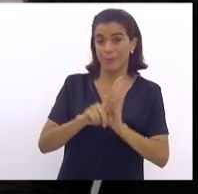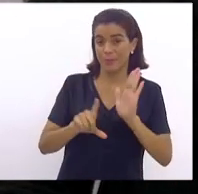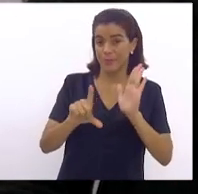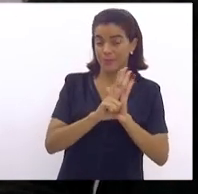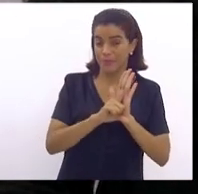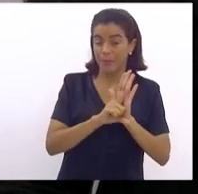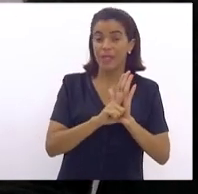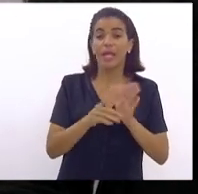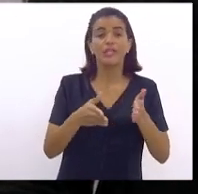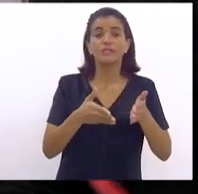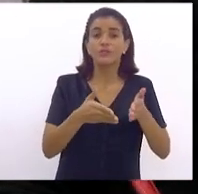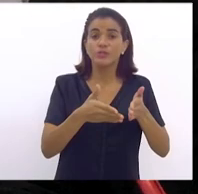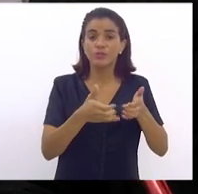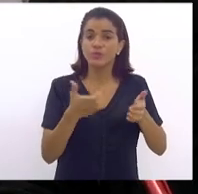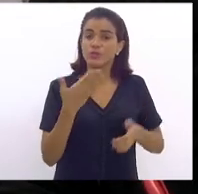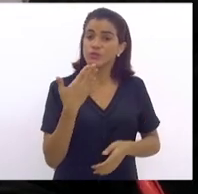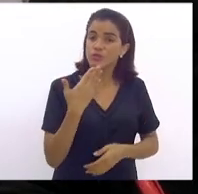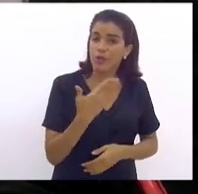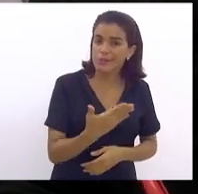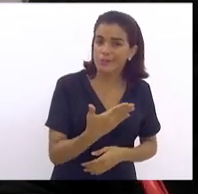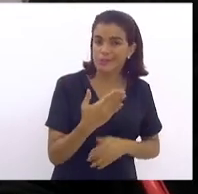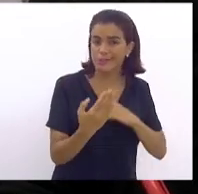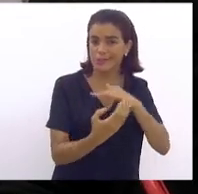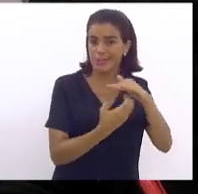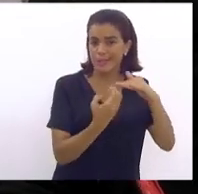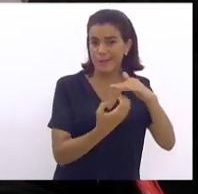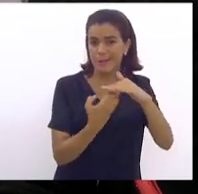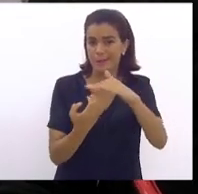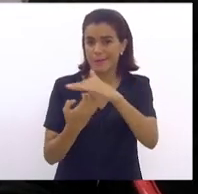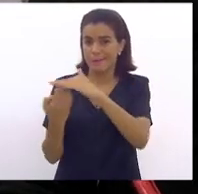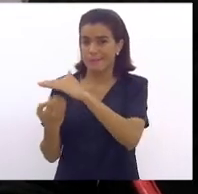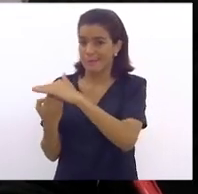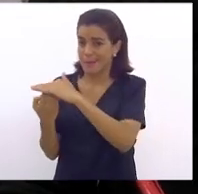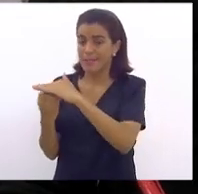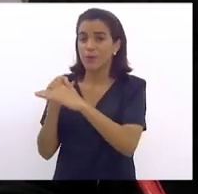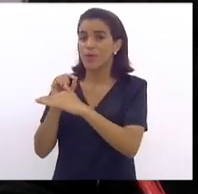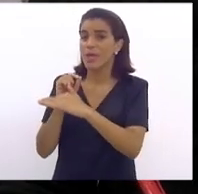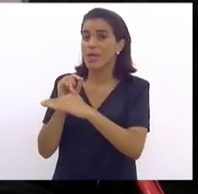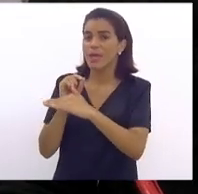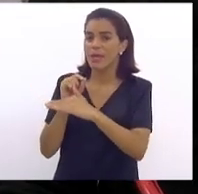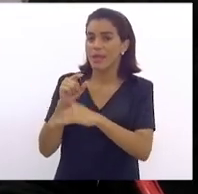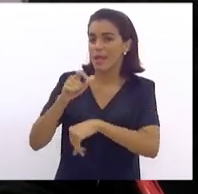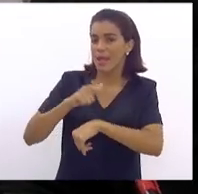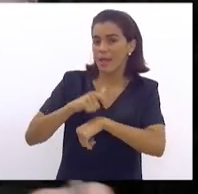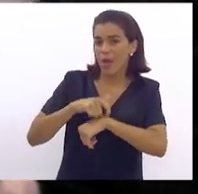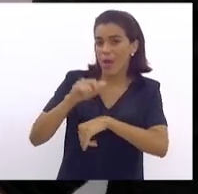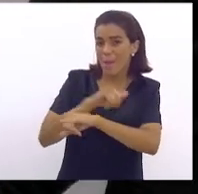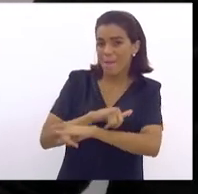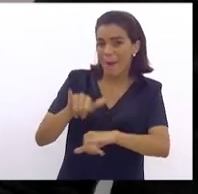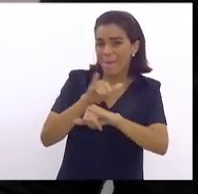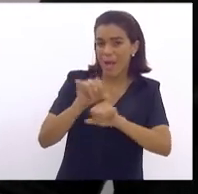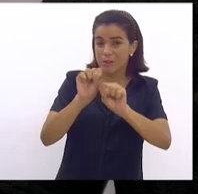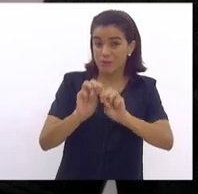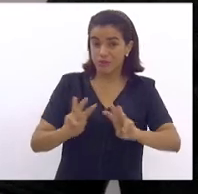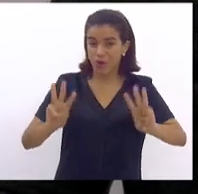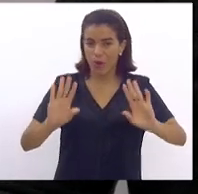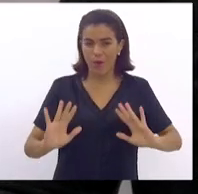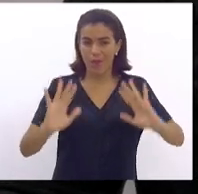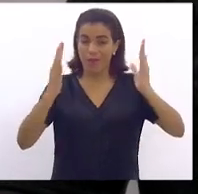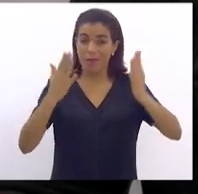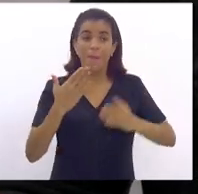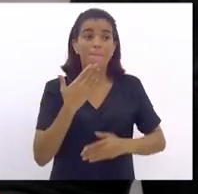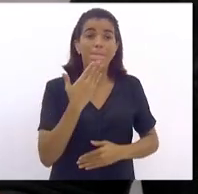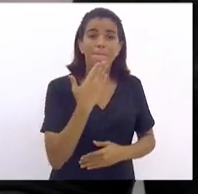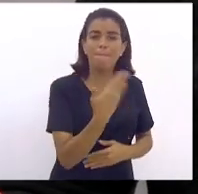ele solicita que as empresas peçam. Ou seja, na hora de promover o evento, você vai lá e